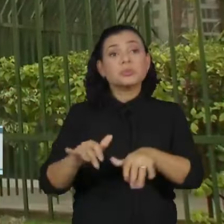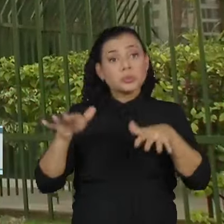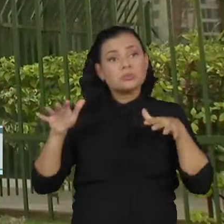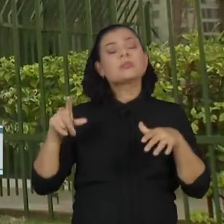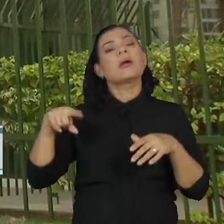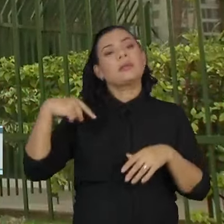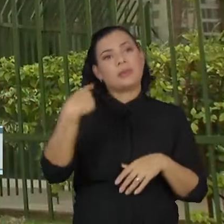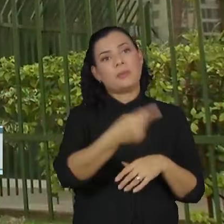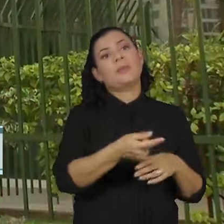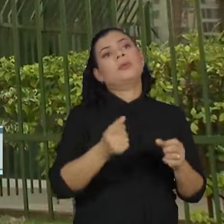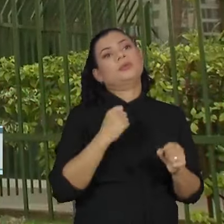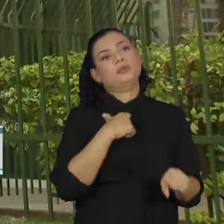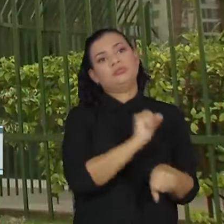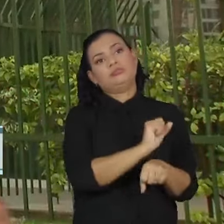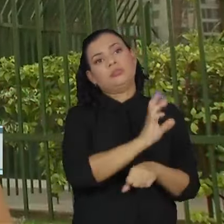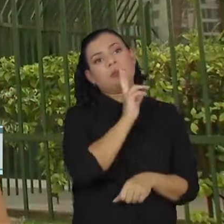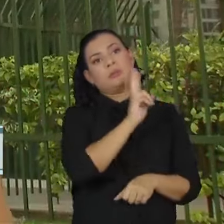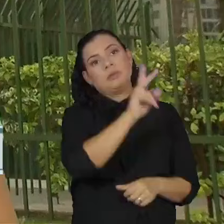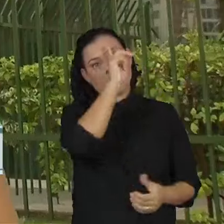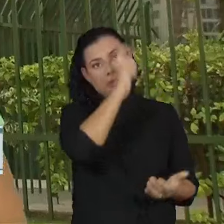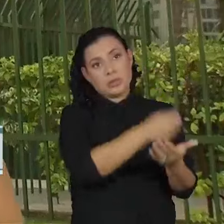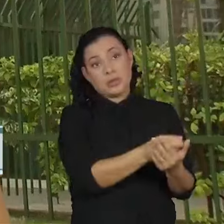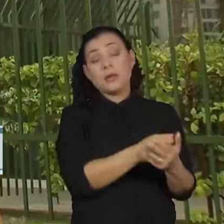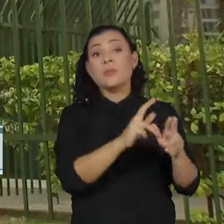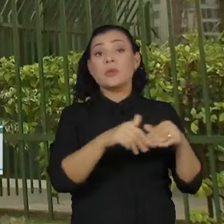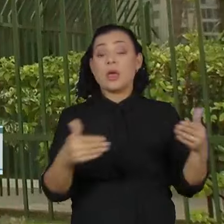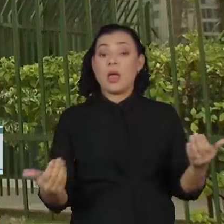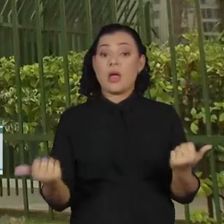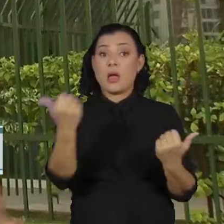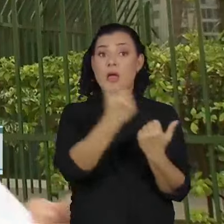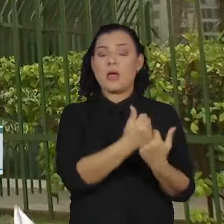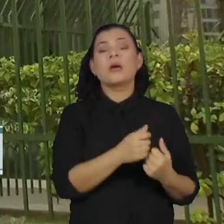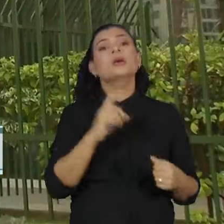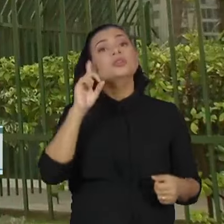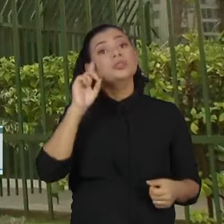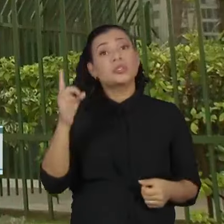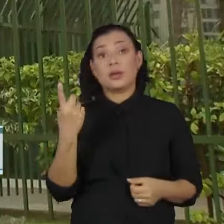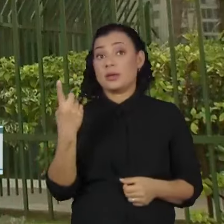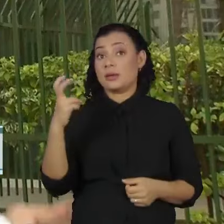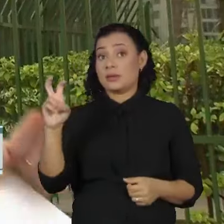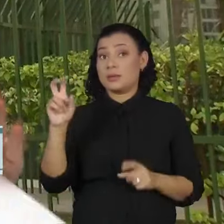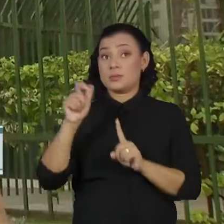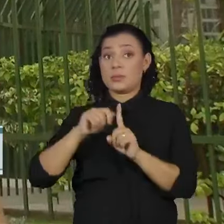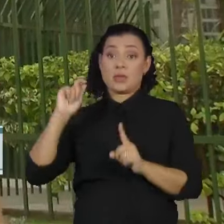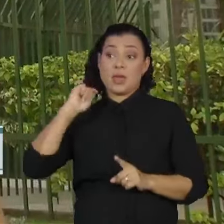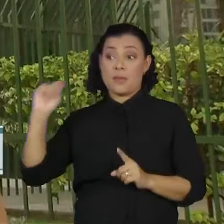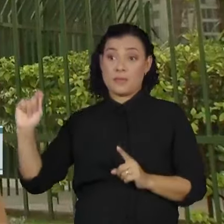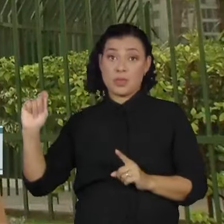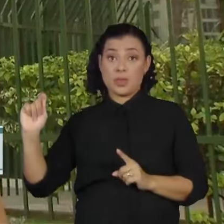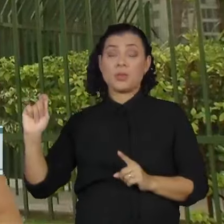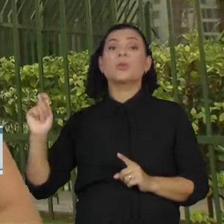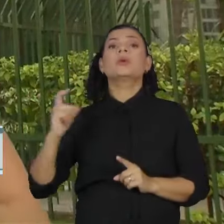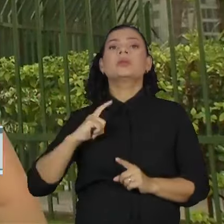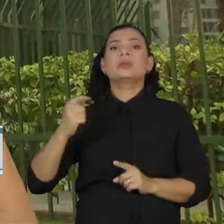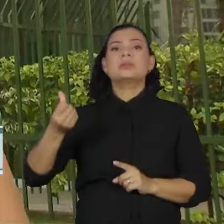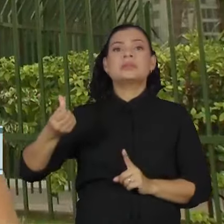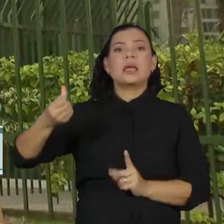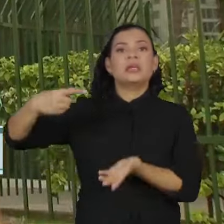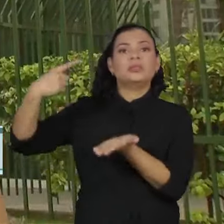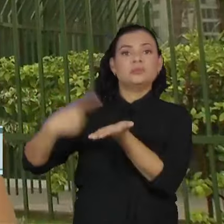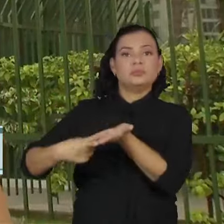com representantes da sociedade civil estão acontecendo desde o dia 15 de abril. 6 audiências